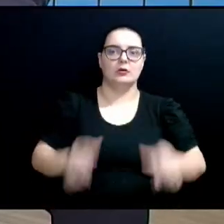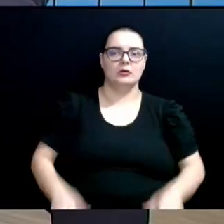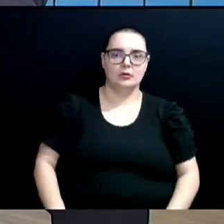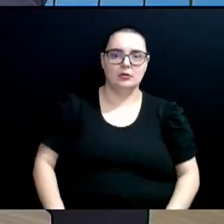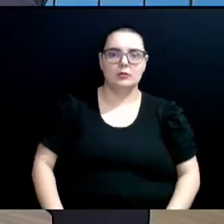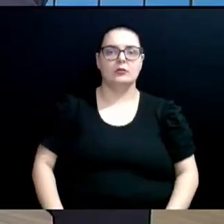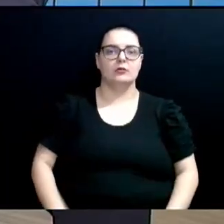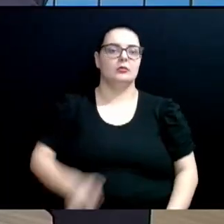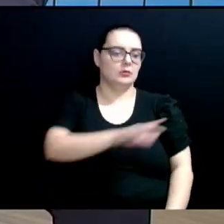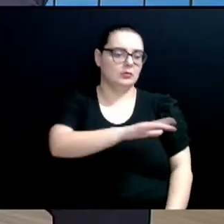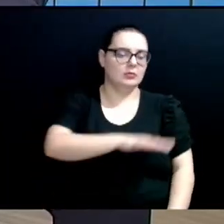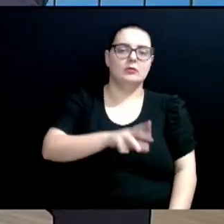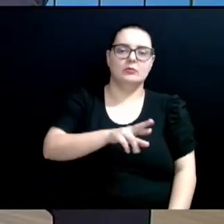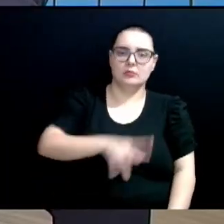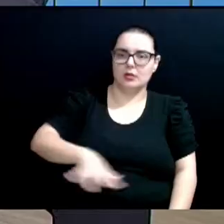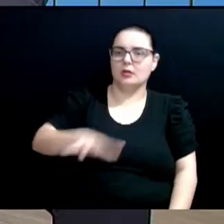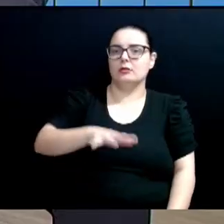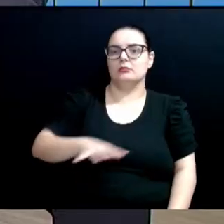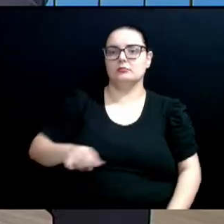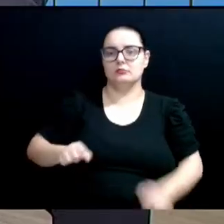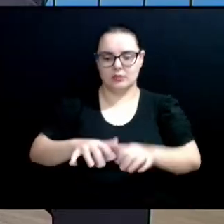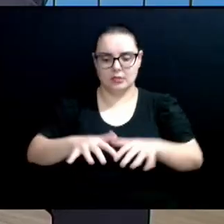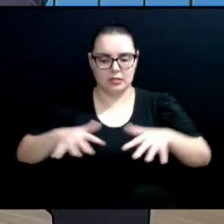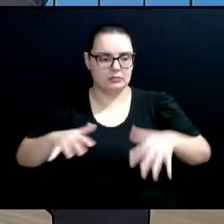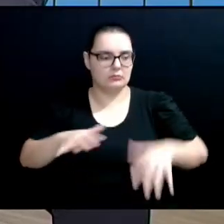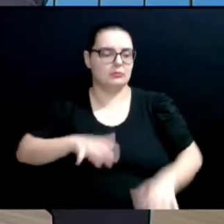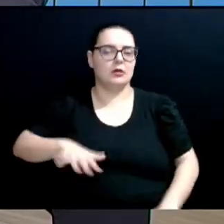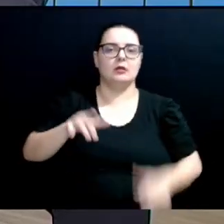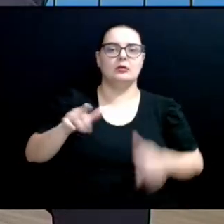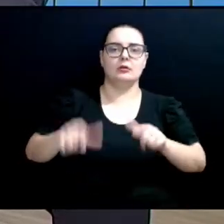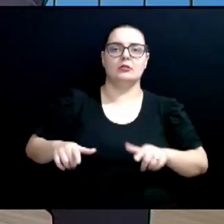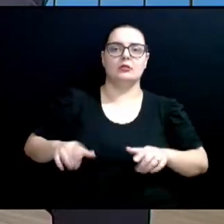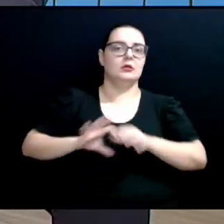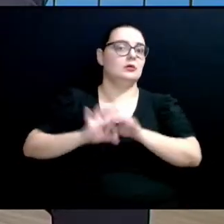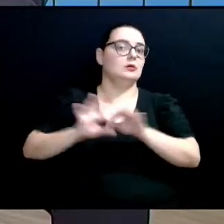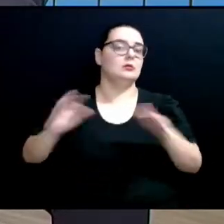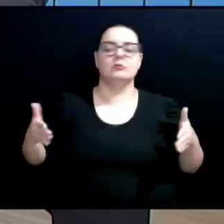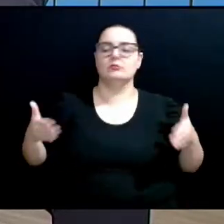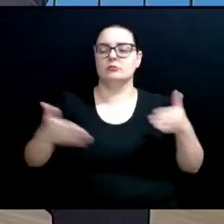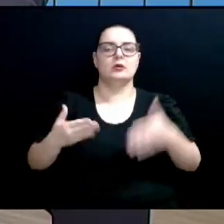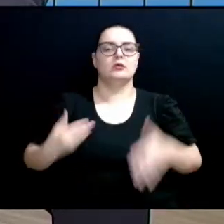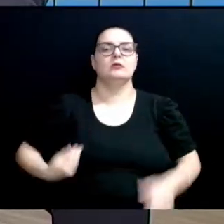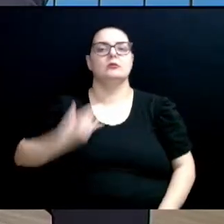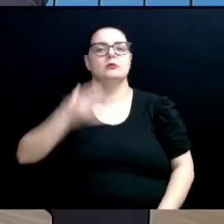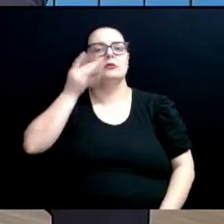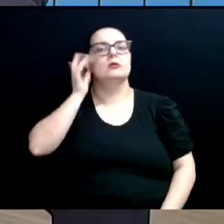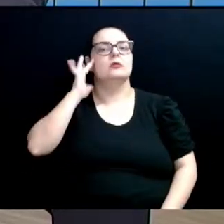região, da assembleia local, em que era franqueada a presença para todo mundo. Eu acho que é por aí que passa essa